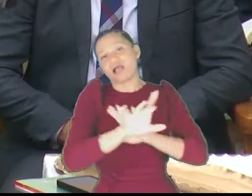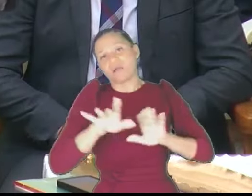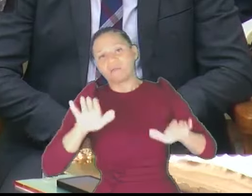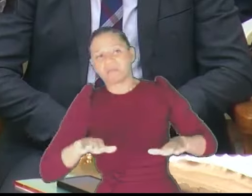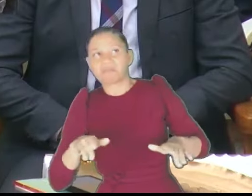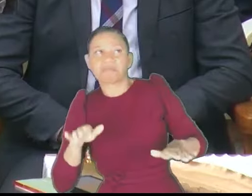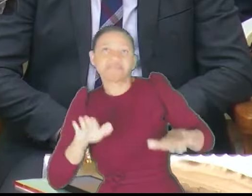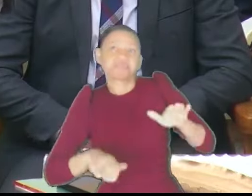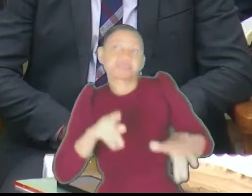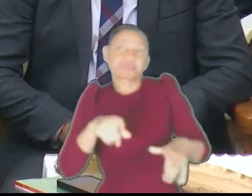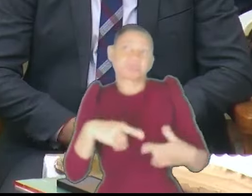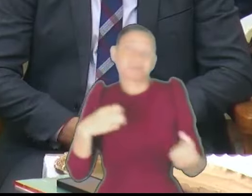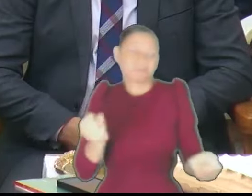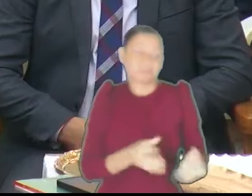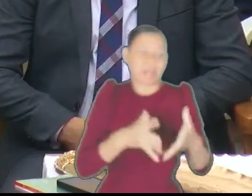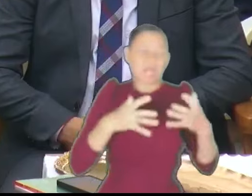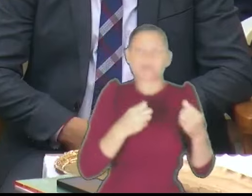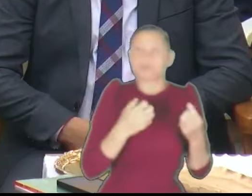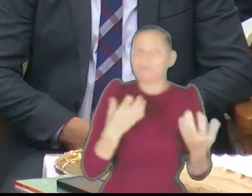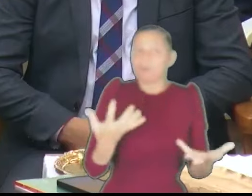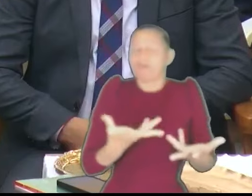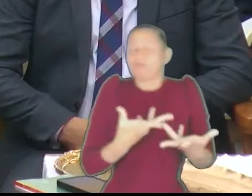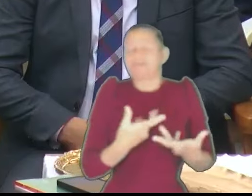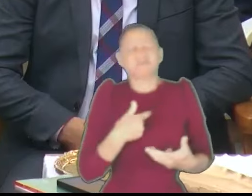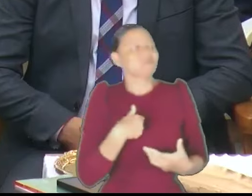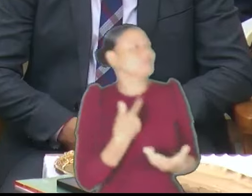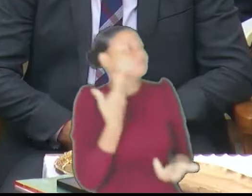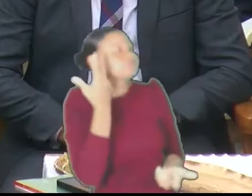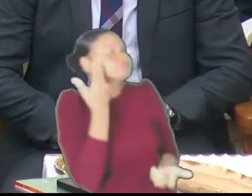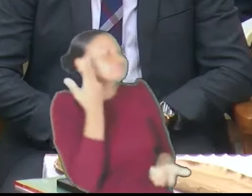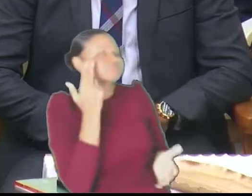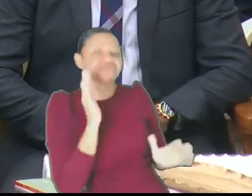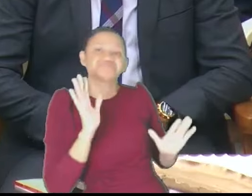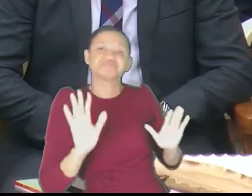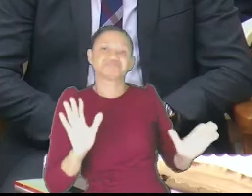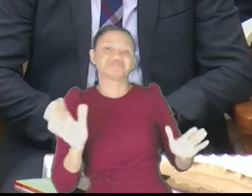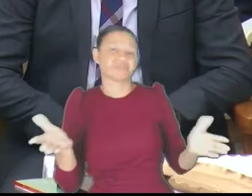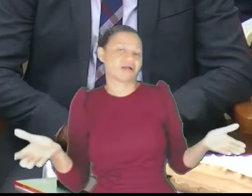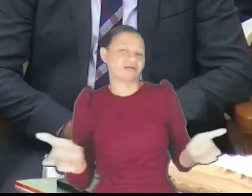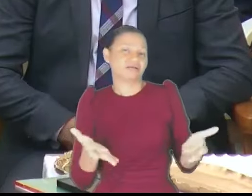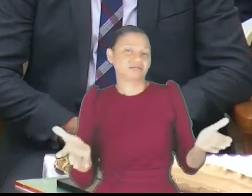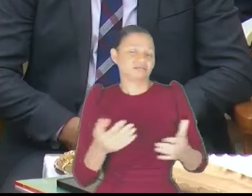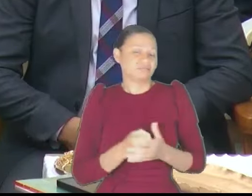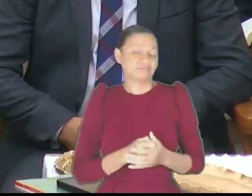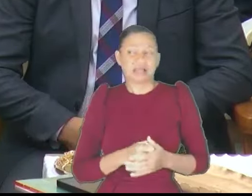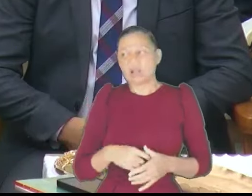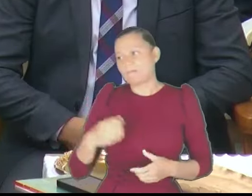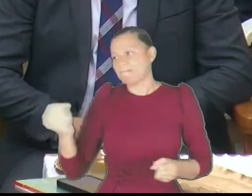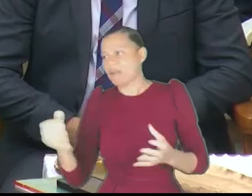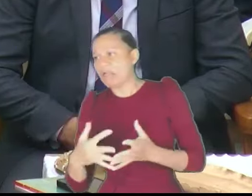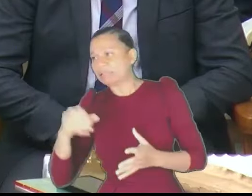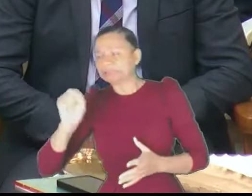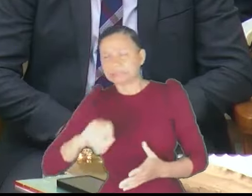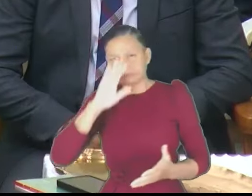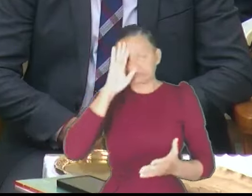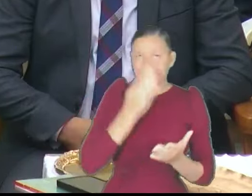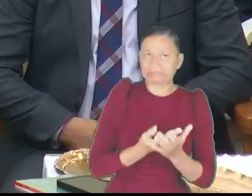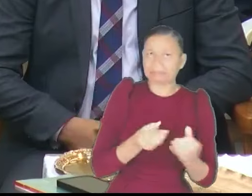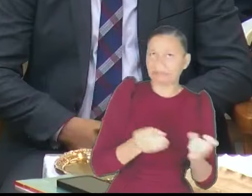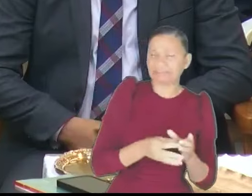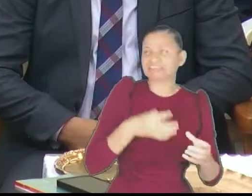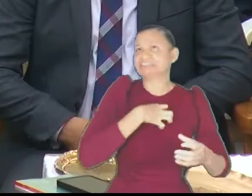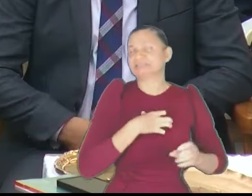grande milagre. Para mim, não necessariamente. Mas nós não vamos entrar aqui no mérito do milagre. Mas